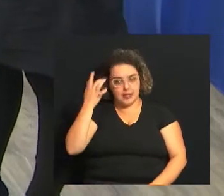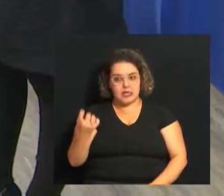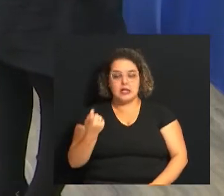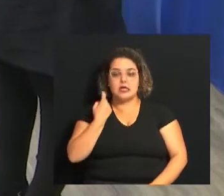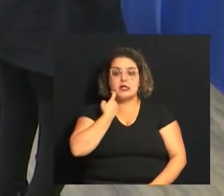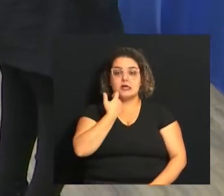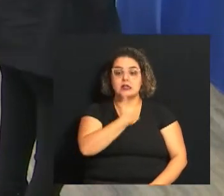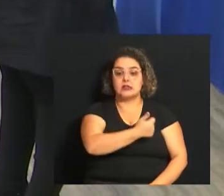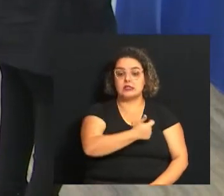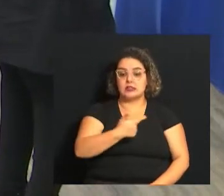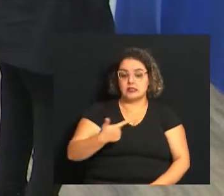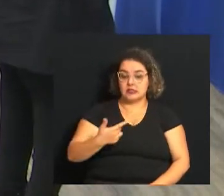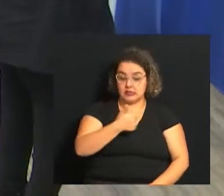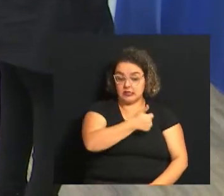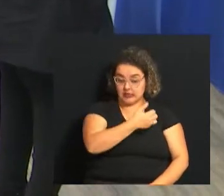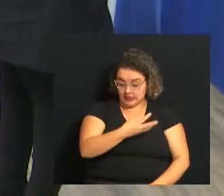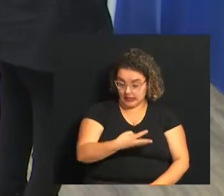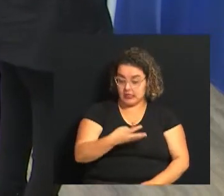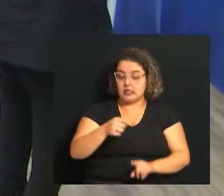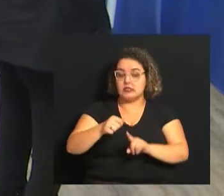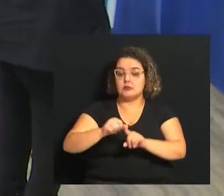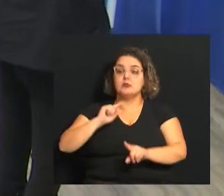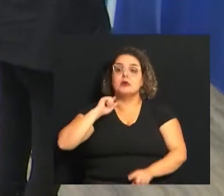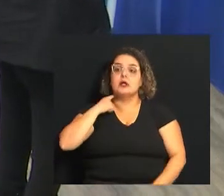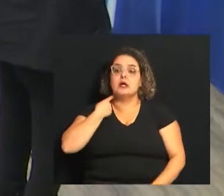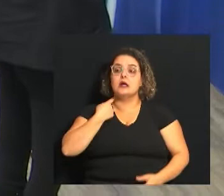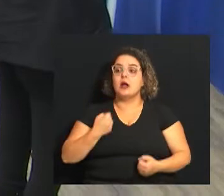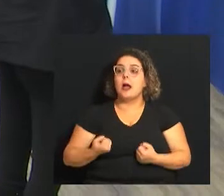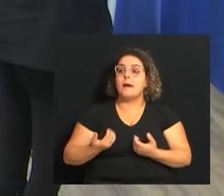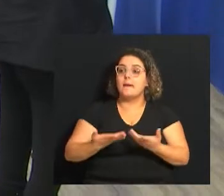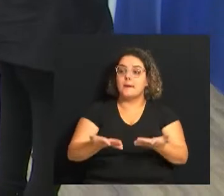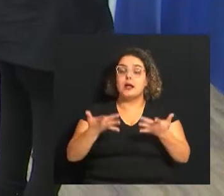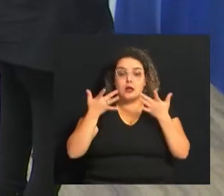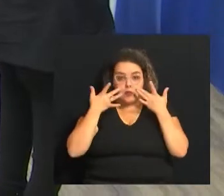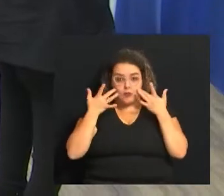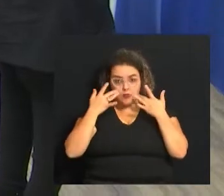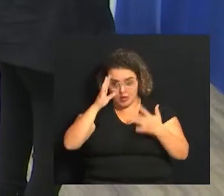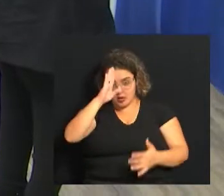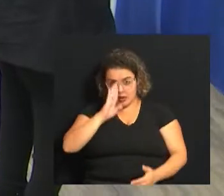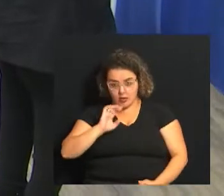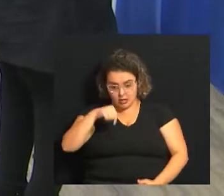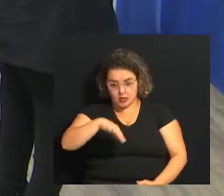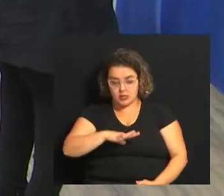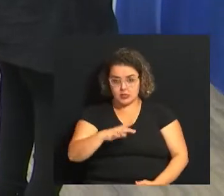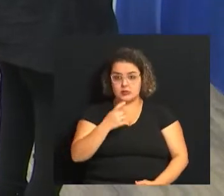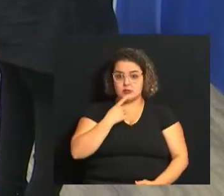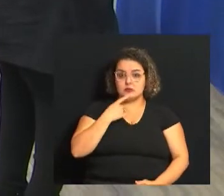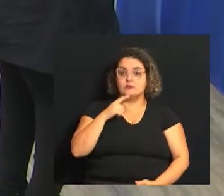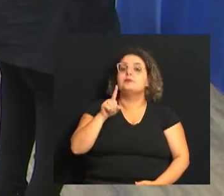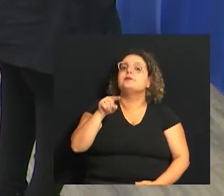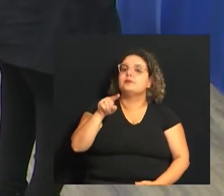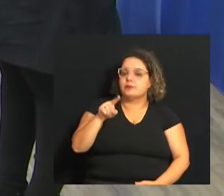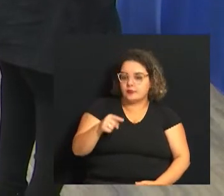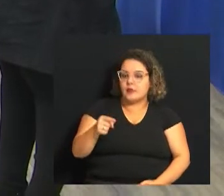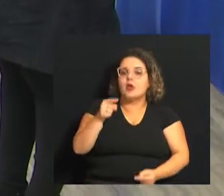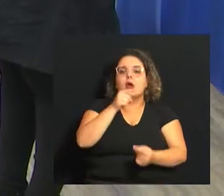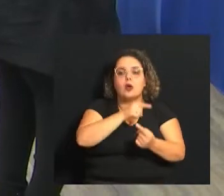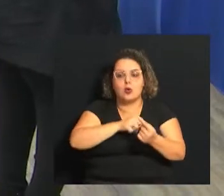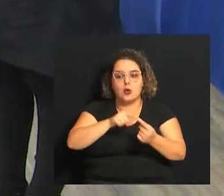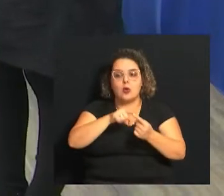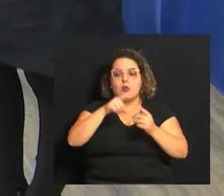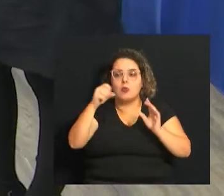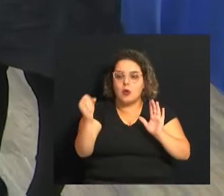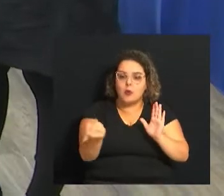maio, nós teremos a apresentação de uma peça de forma gratuita aqui na cidade. Isso justamente com o objetivo de marcar